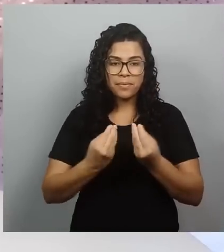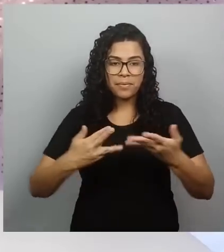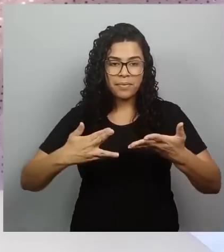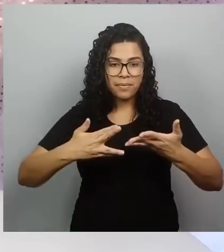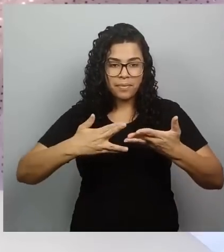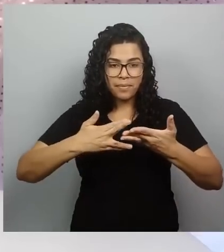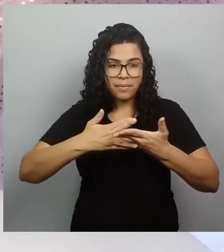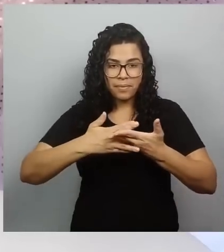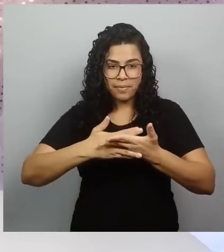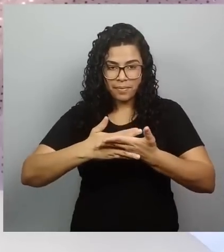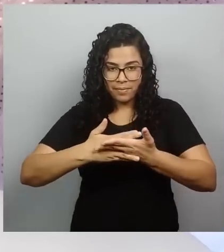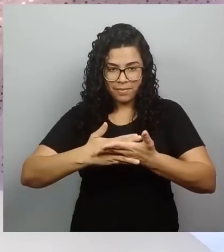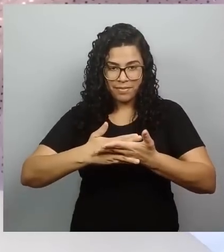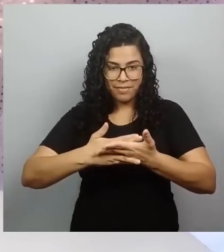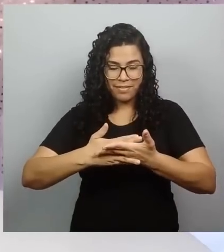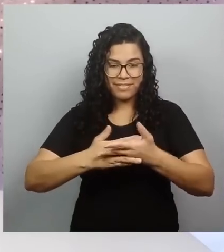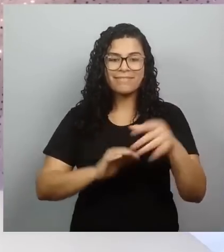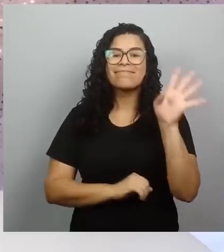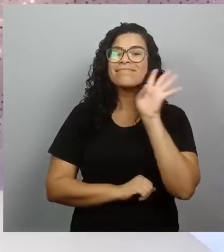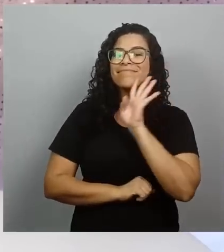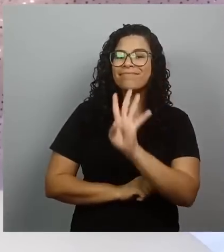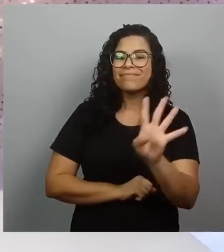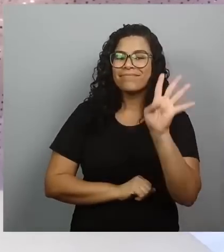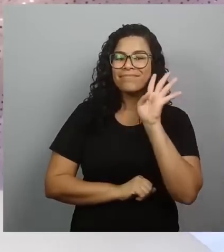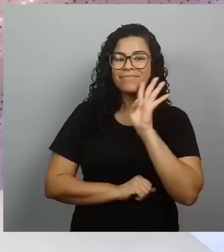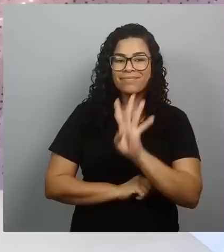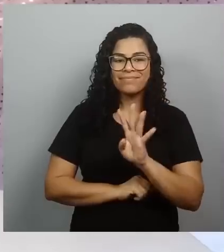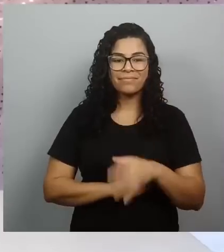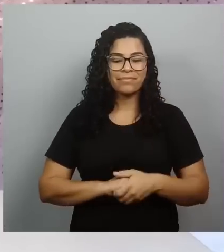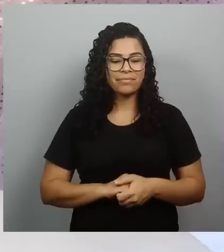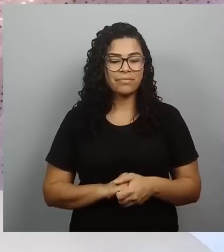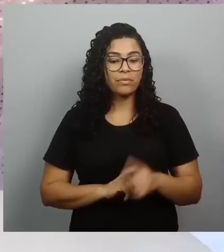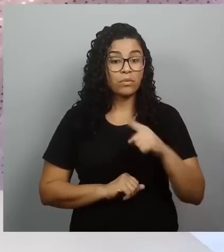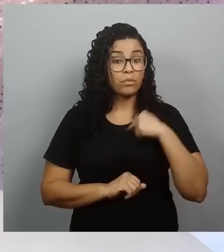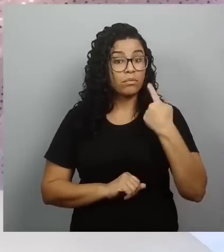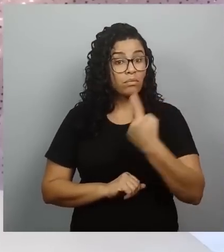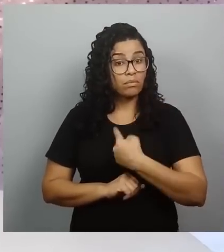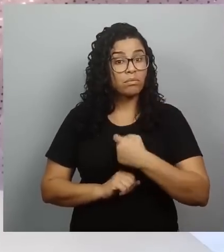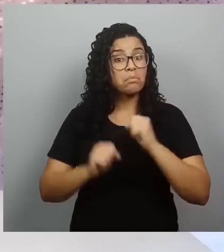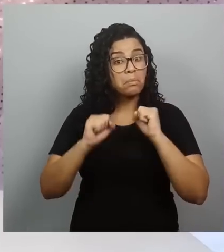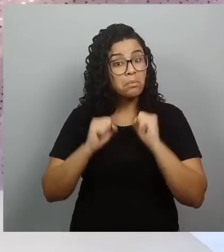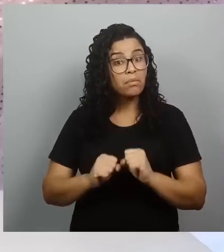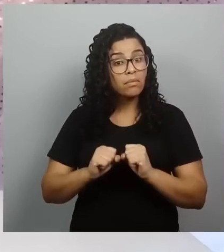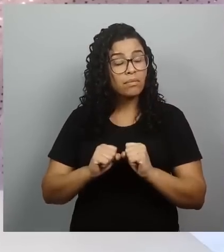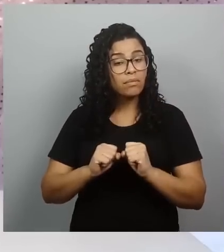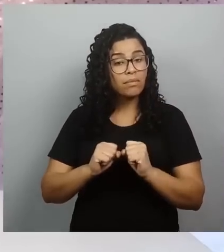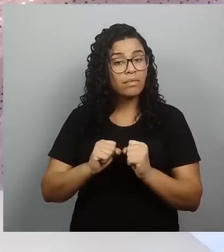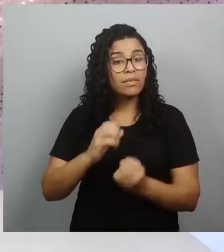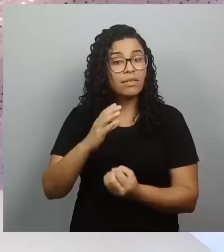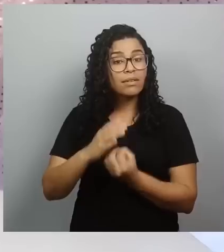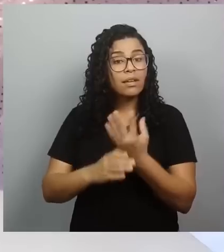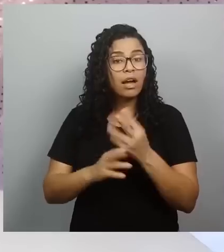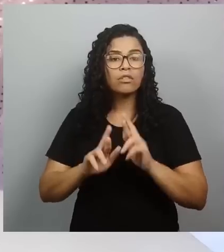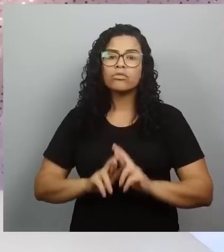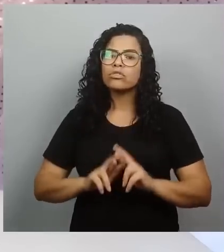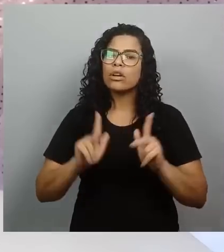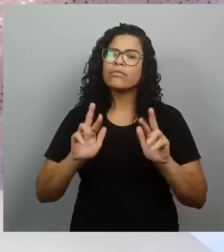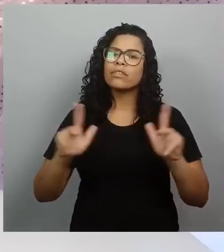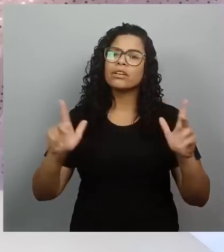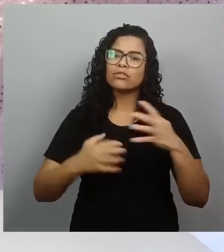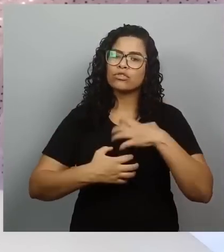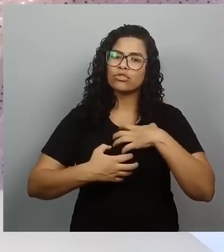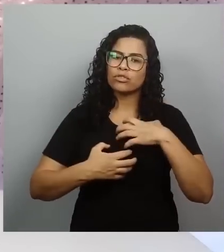encaixá-los. Olha que legal! Nós podemos criar diferentes tipos de